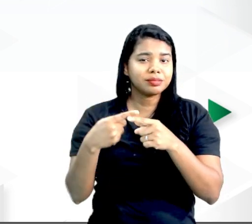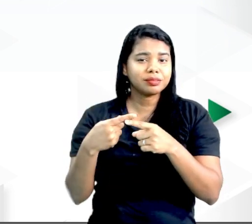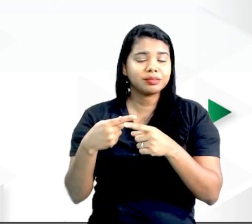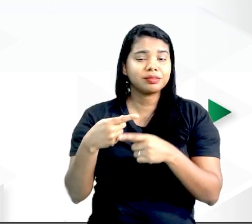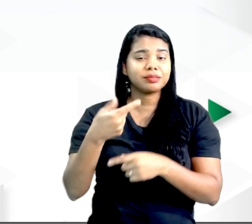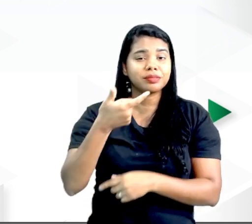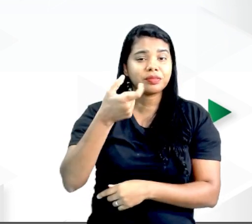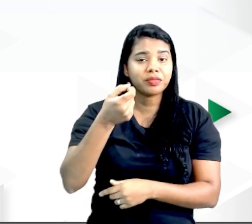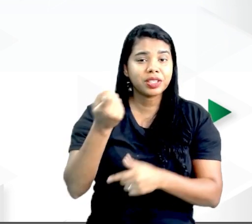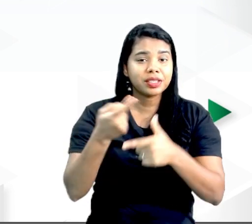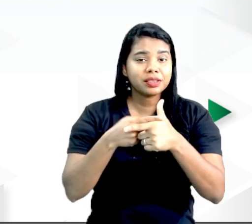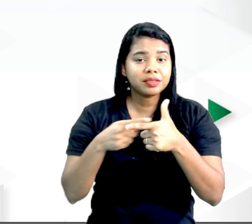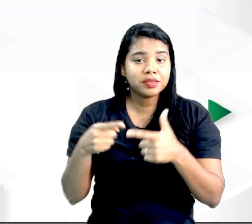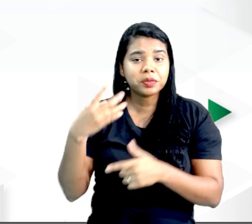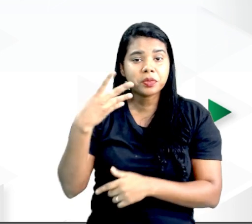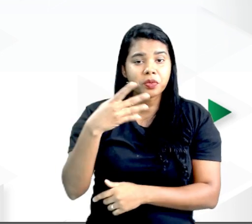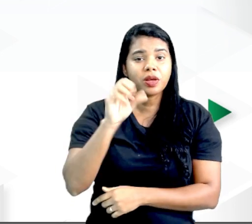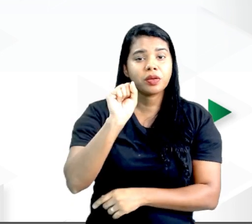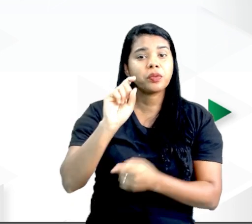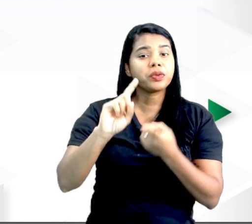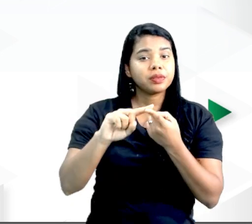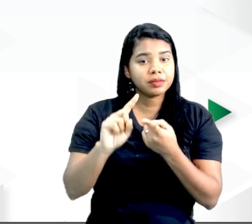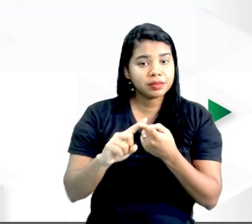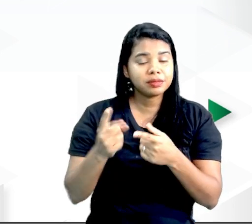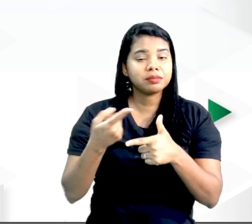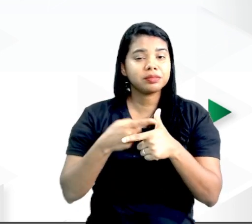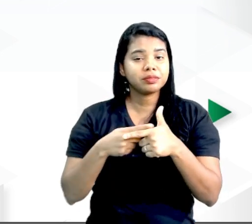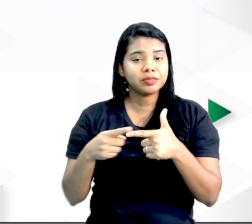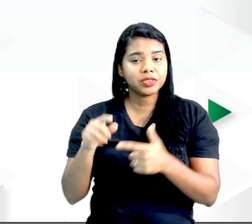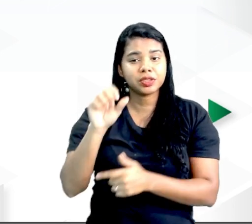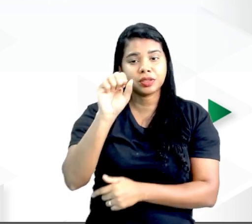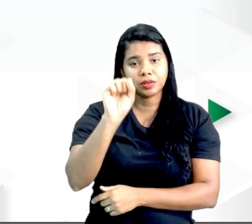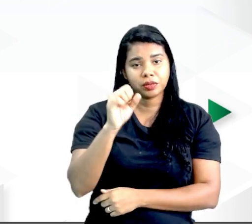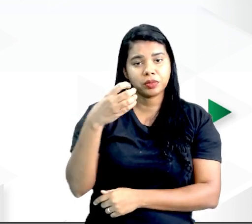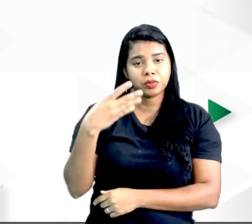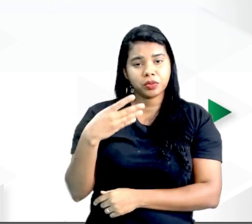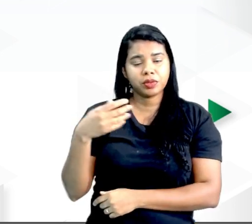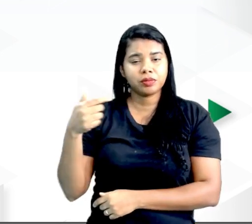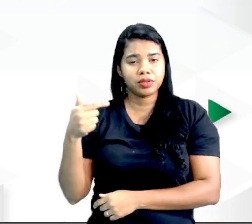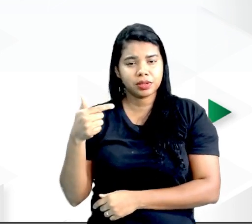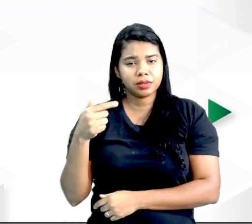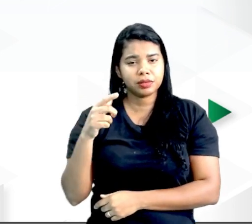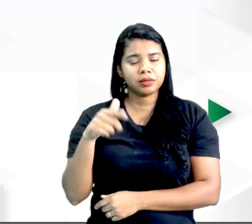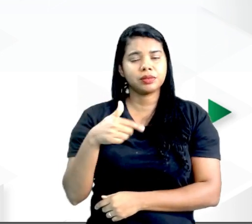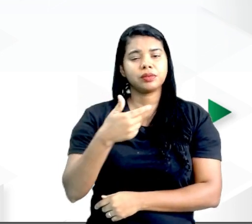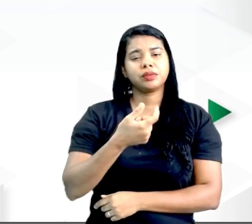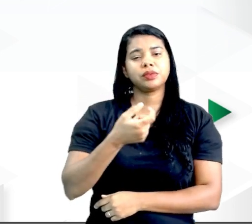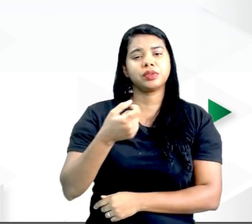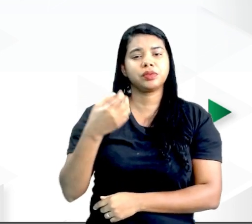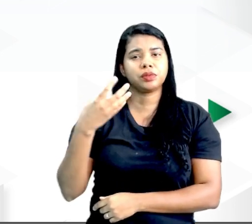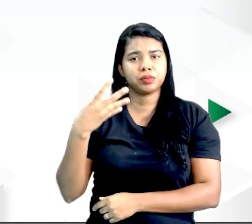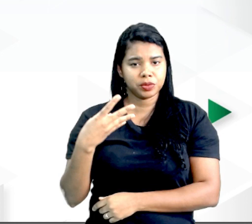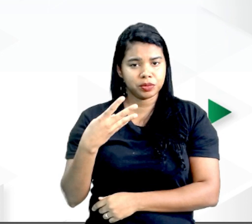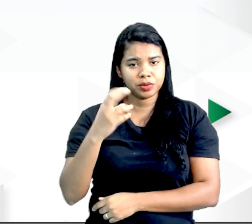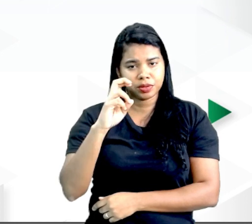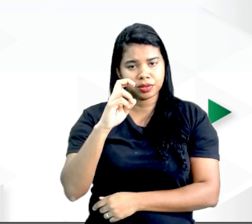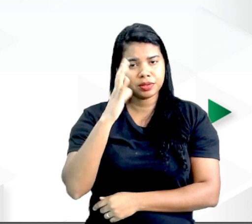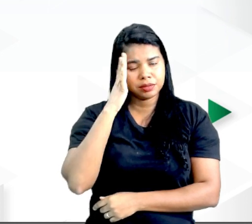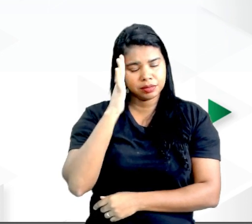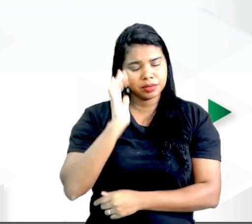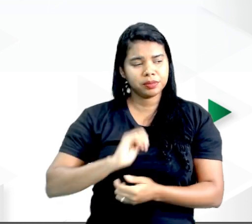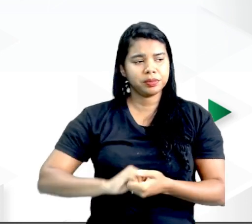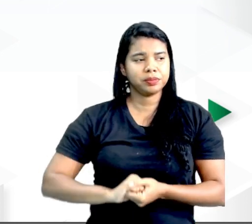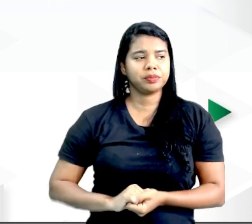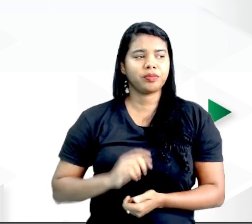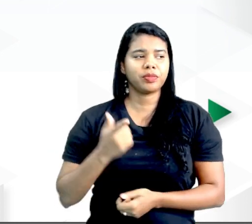4. 8 também é. Vamos ver? Dividindo 8 por 4 dá 2, 20 por 4 dá 5. Pronto, agora